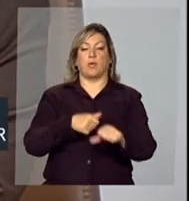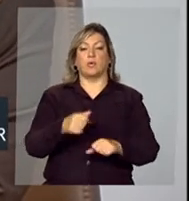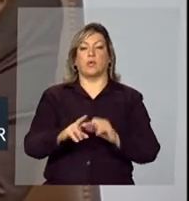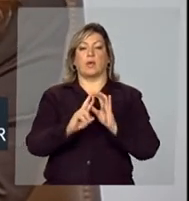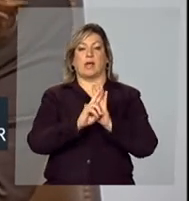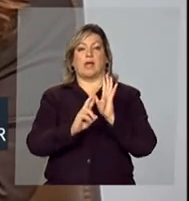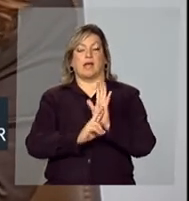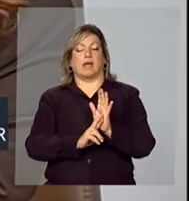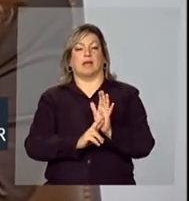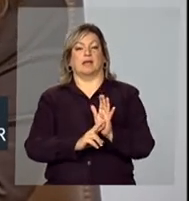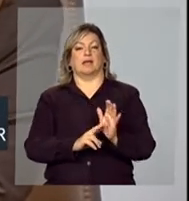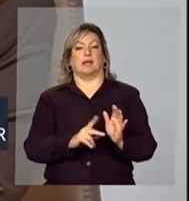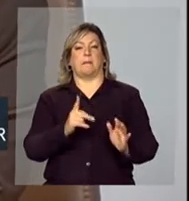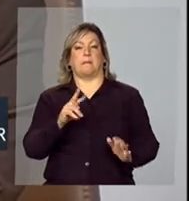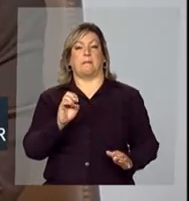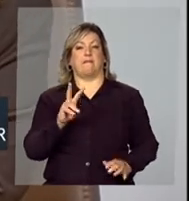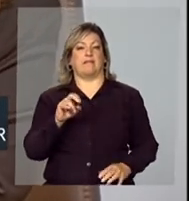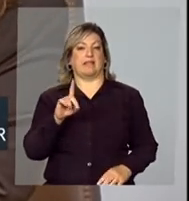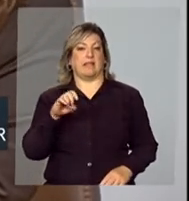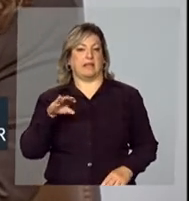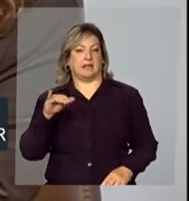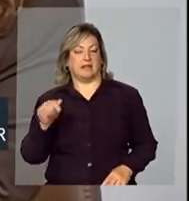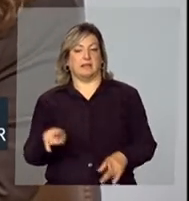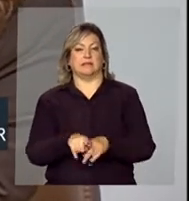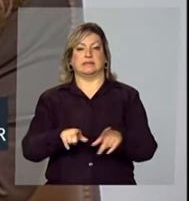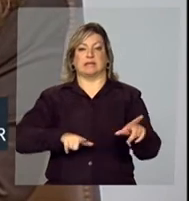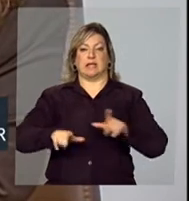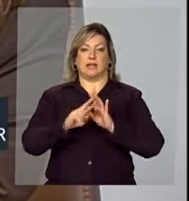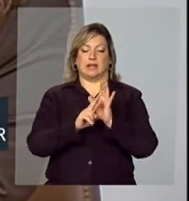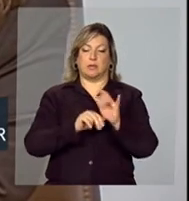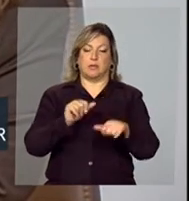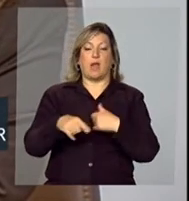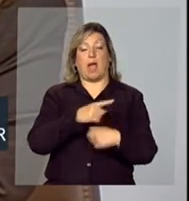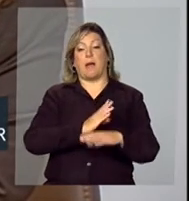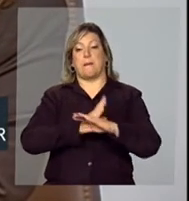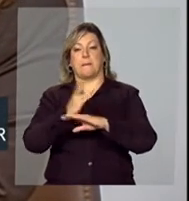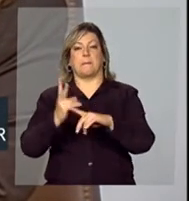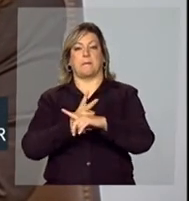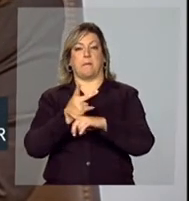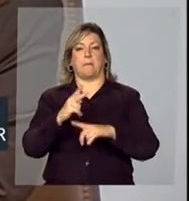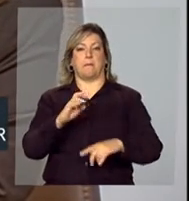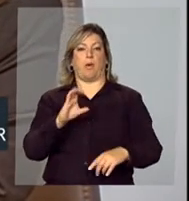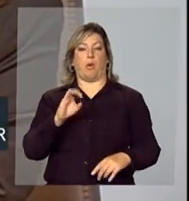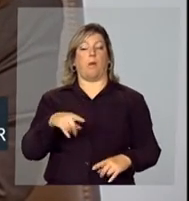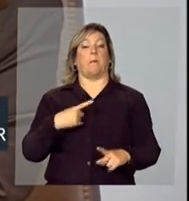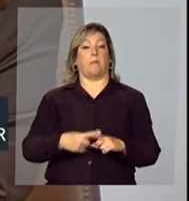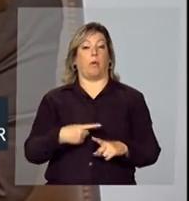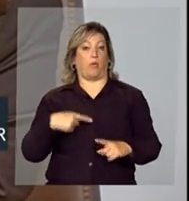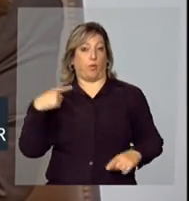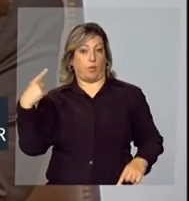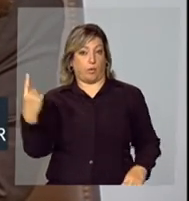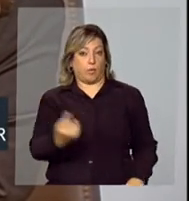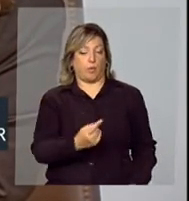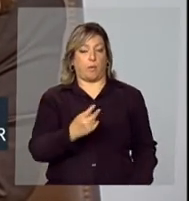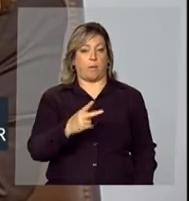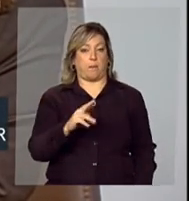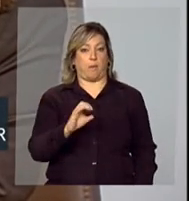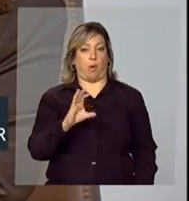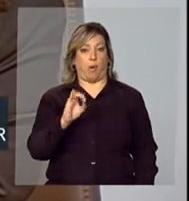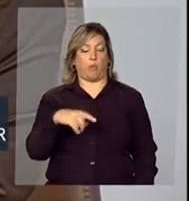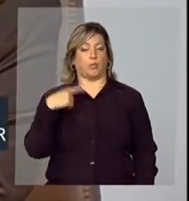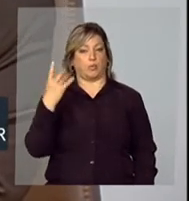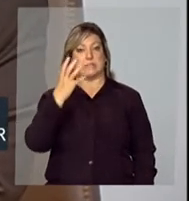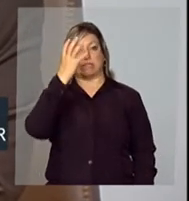previdenciária que mudou uma regra trabalhista e busca por com porque a credibilidade dos procons